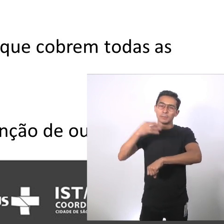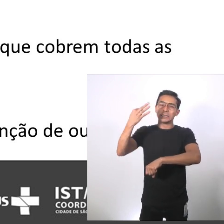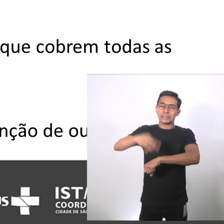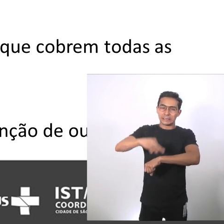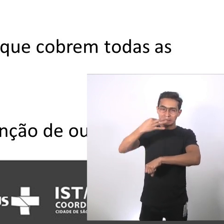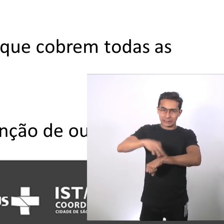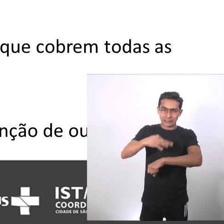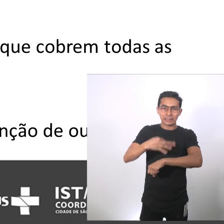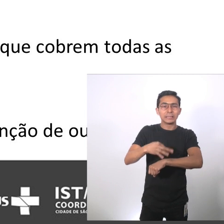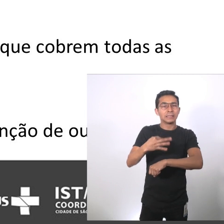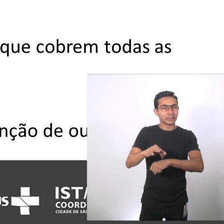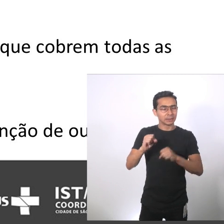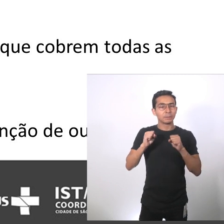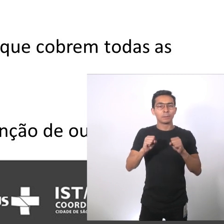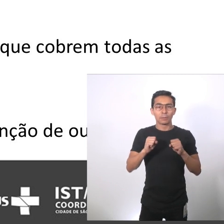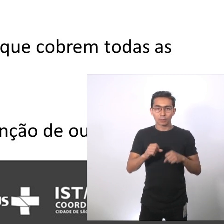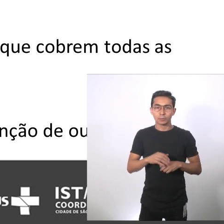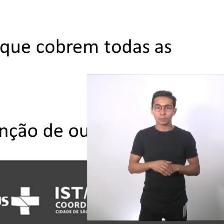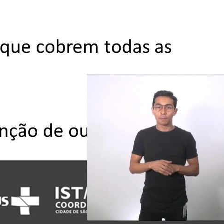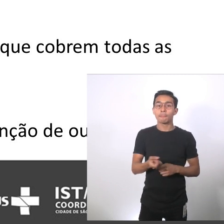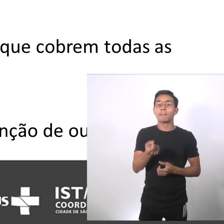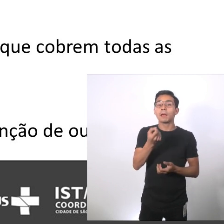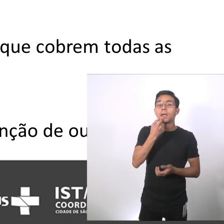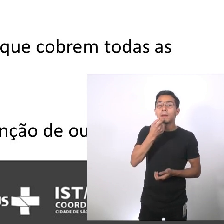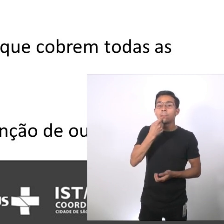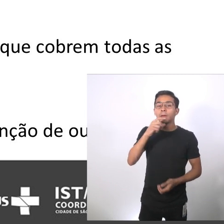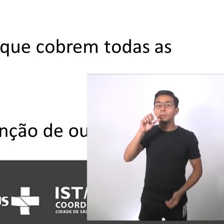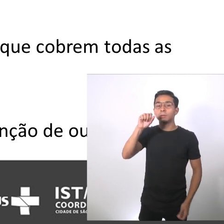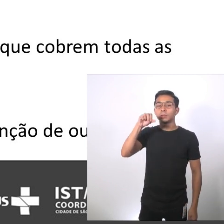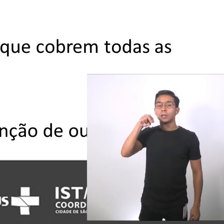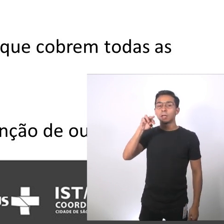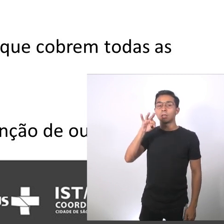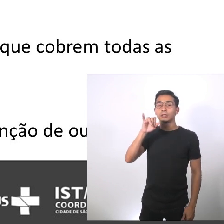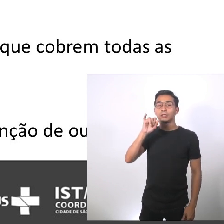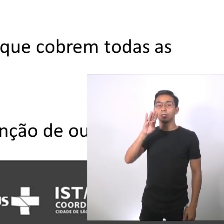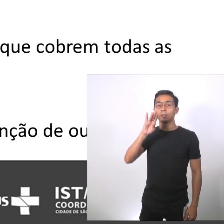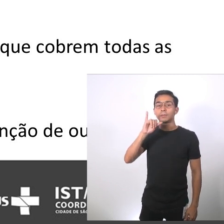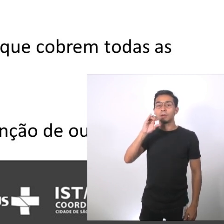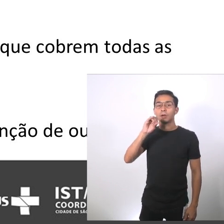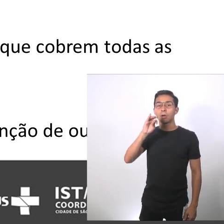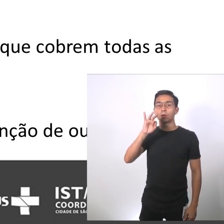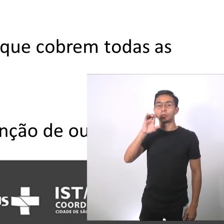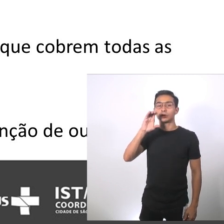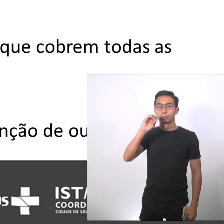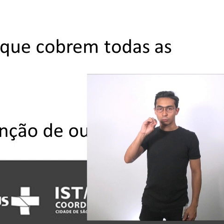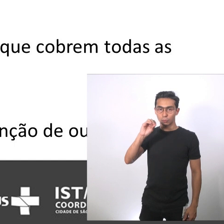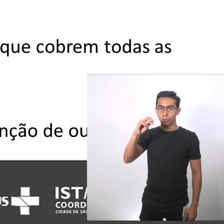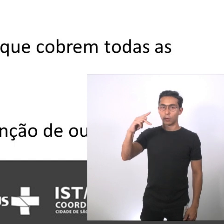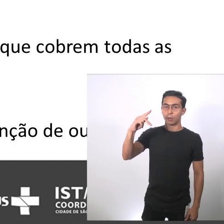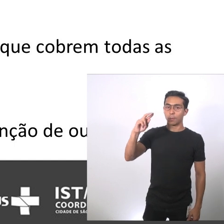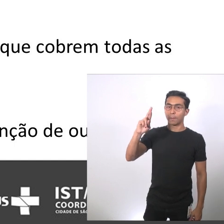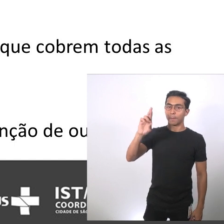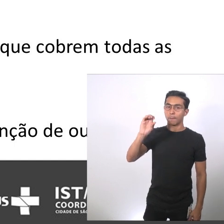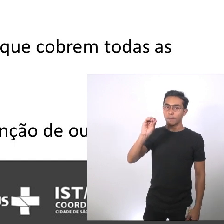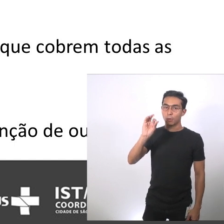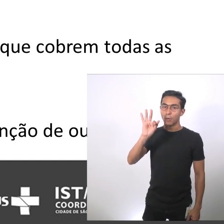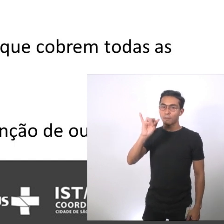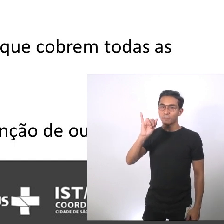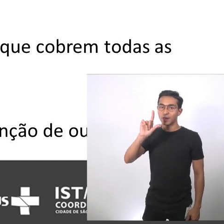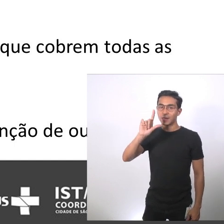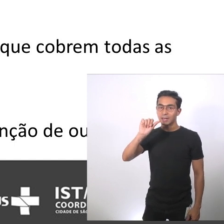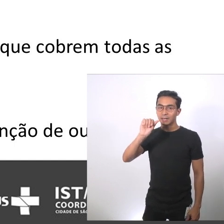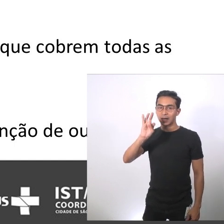secundária, não usar antibiótico profilático, por ocasião dos deslocamentos, não usar transporte público,